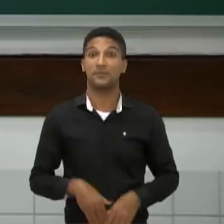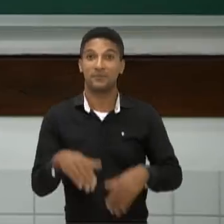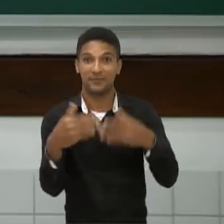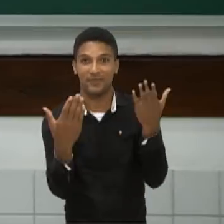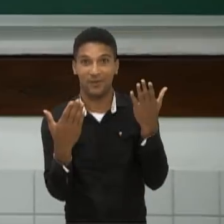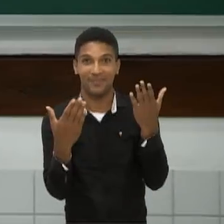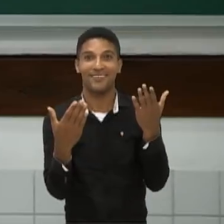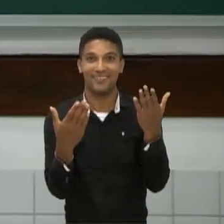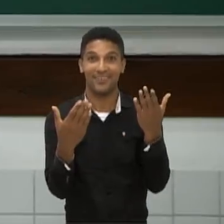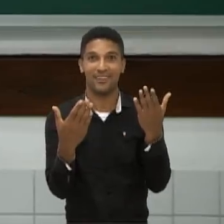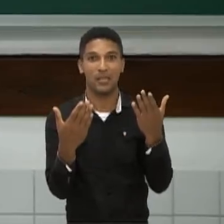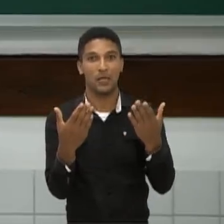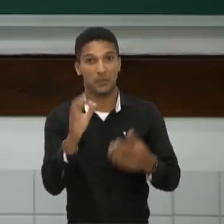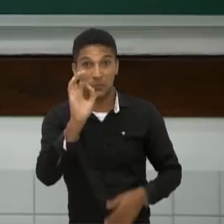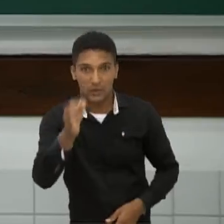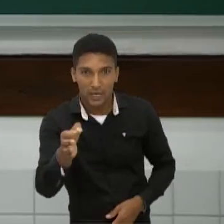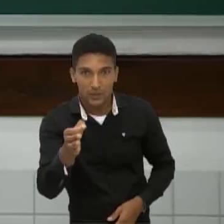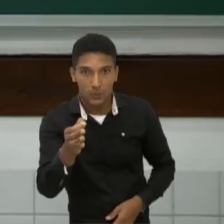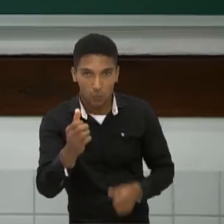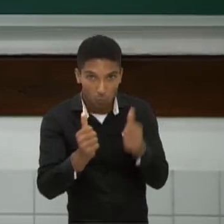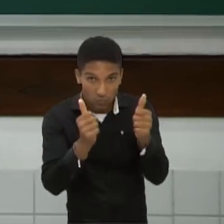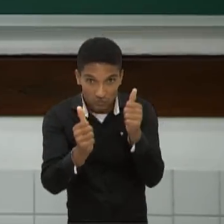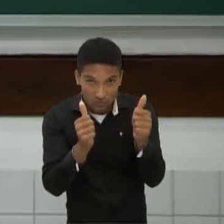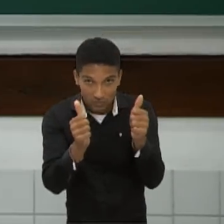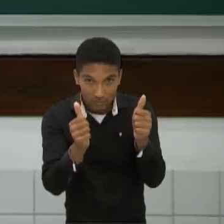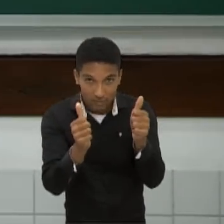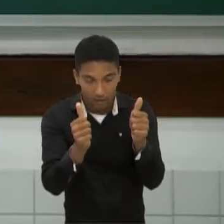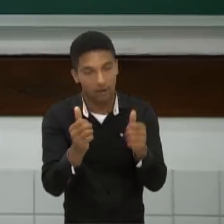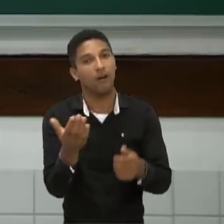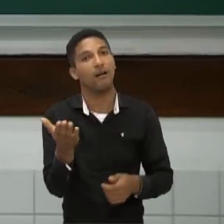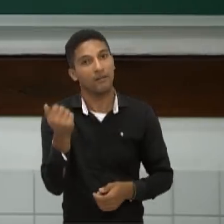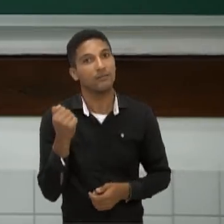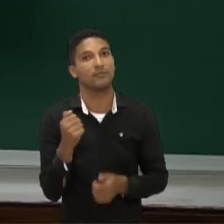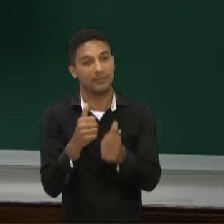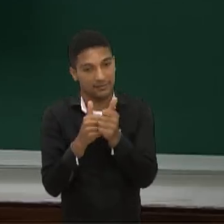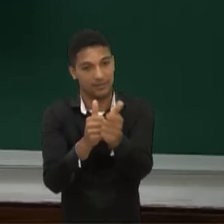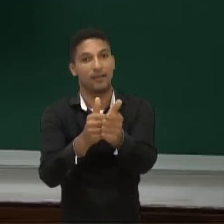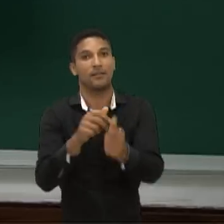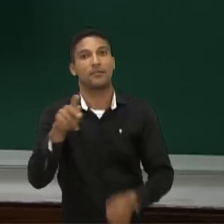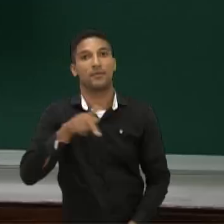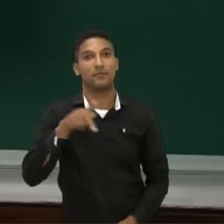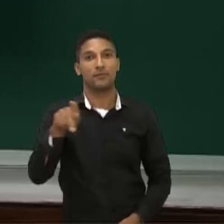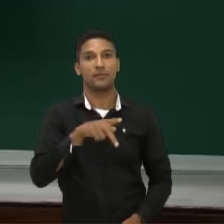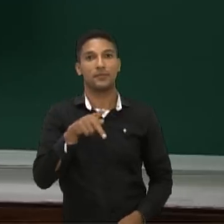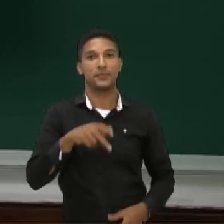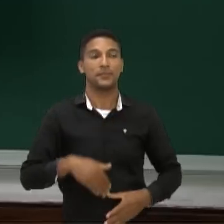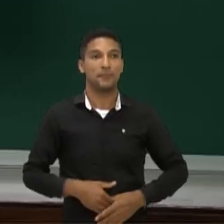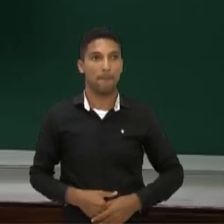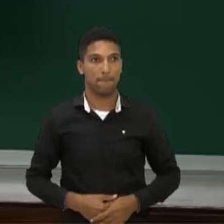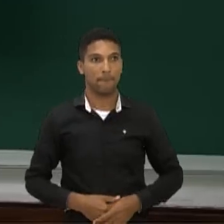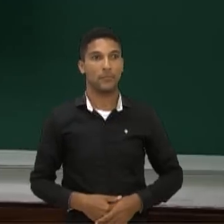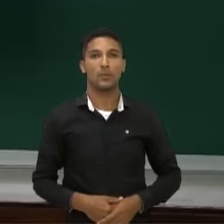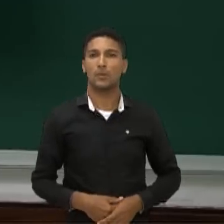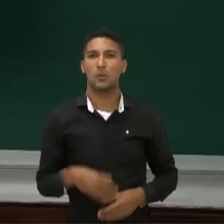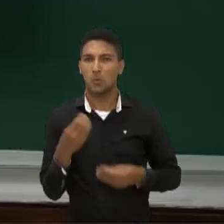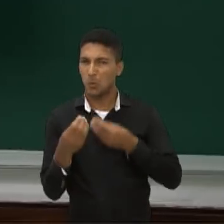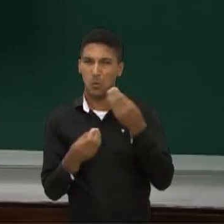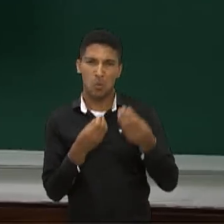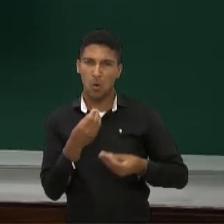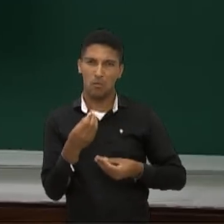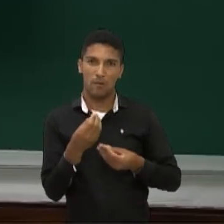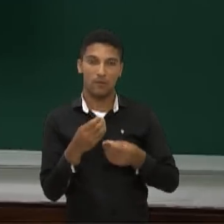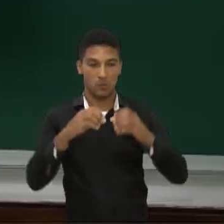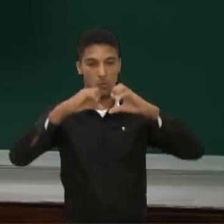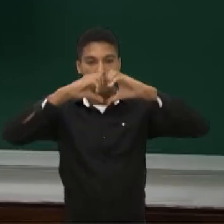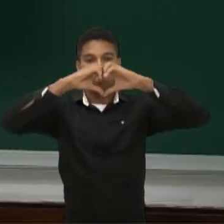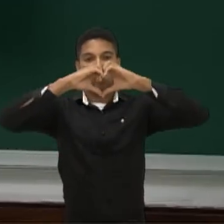E aí, pessoal, tudo certo? Vamos lá aqui, acompanhe com a professora aqui. Como será que eu fiz essa